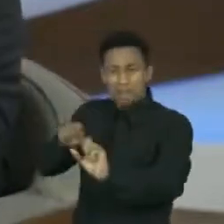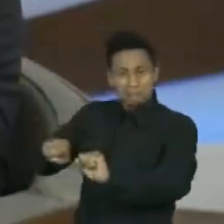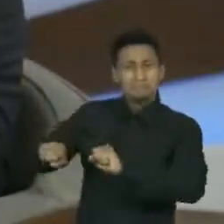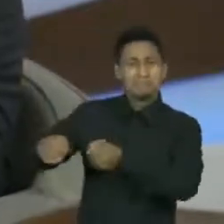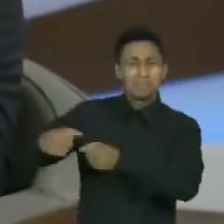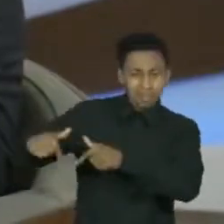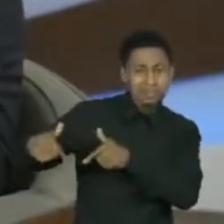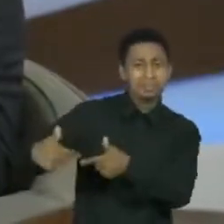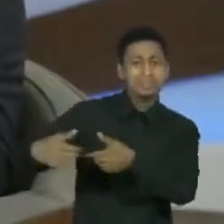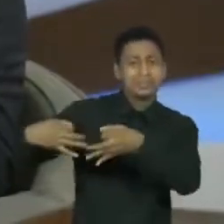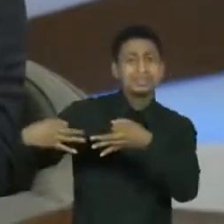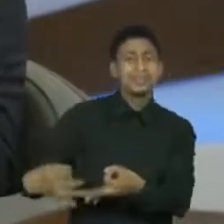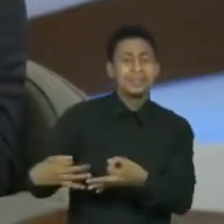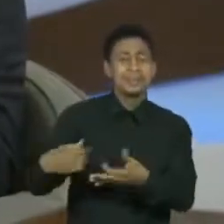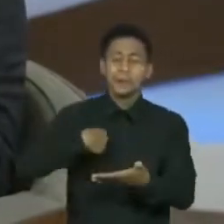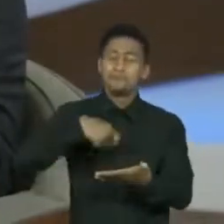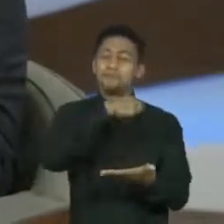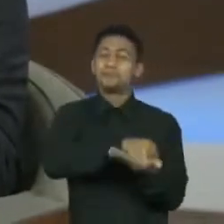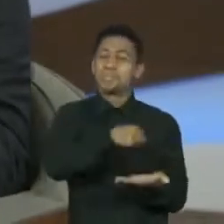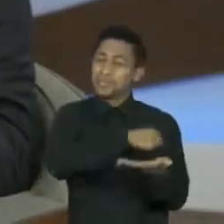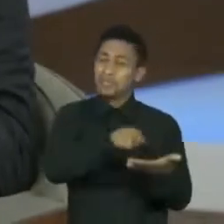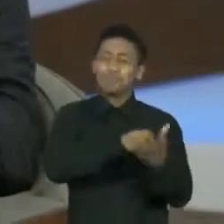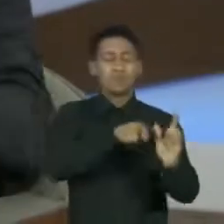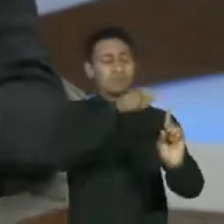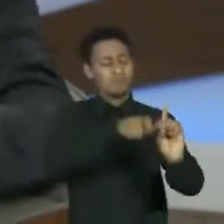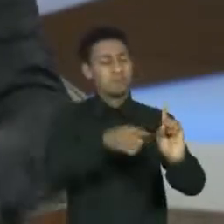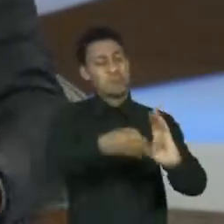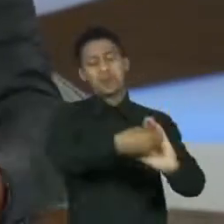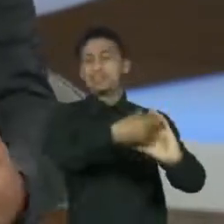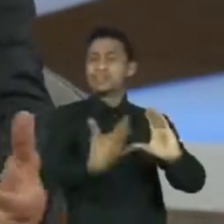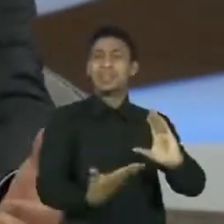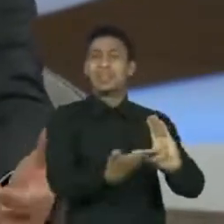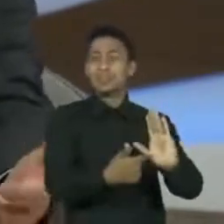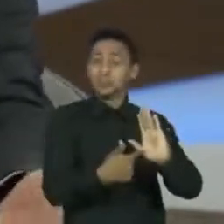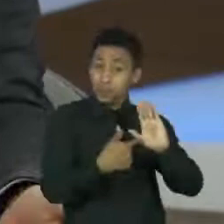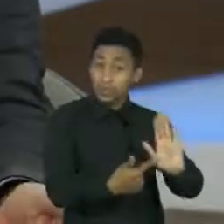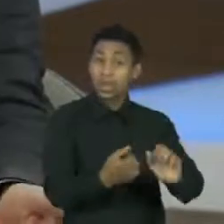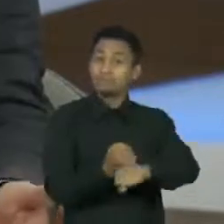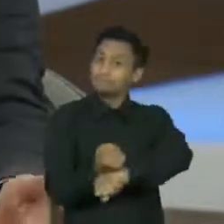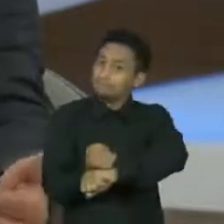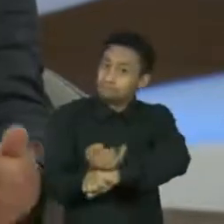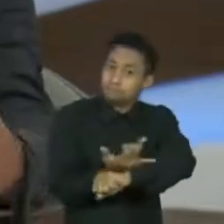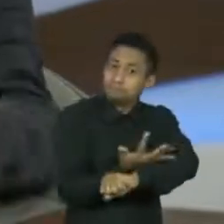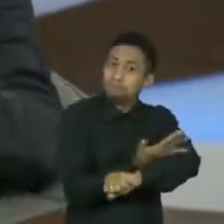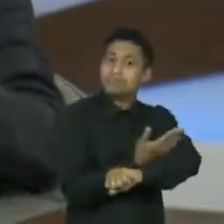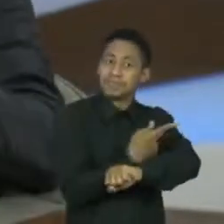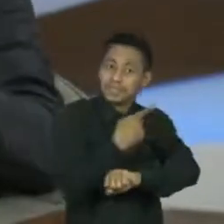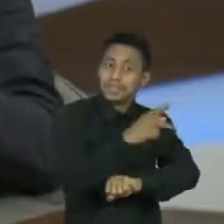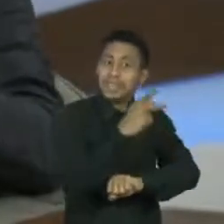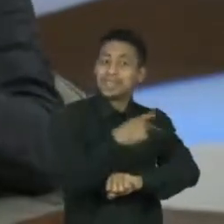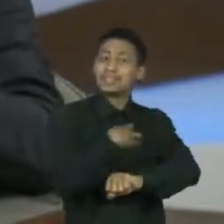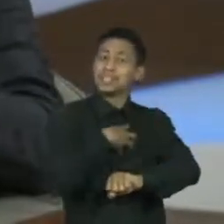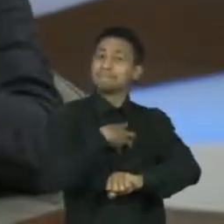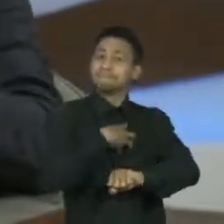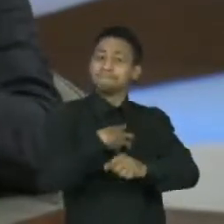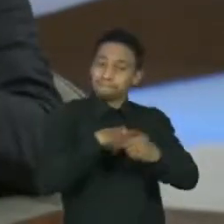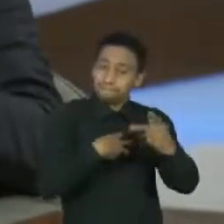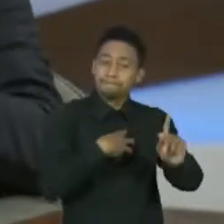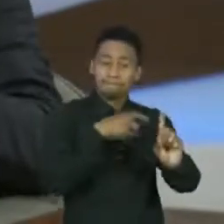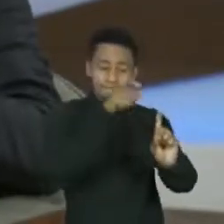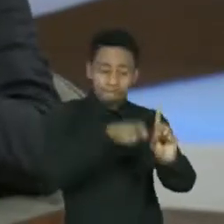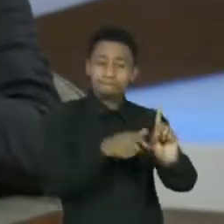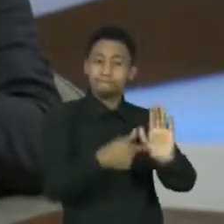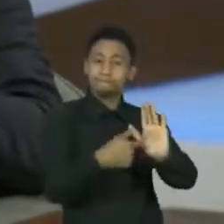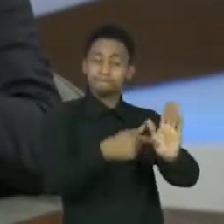acho que tentar aproximar essas mulheres né seus sentimentos ambíguos né seus sentimentos